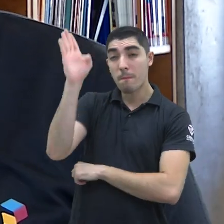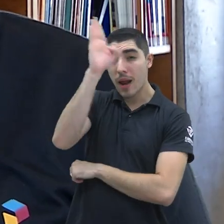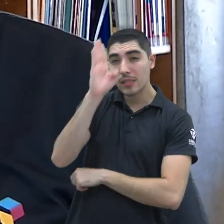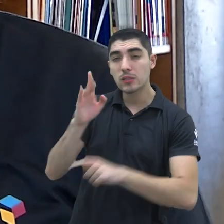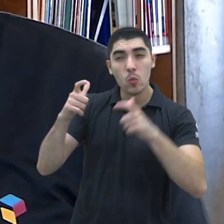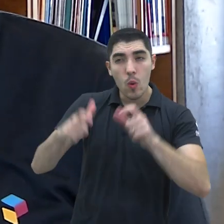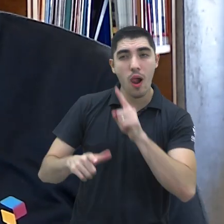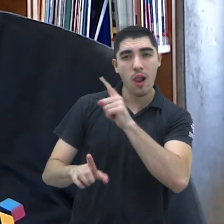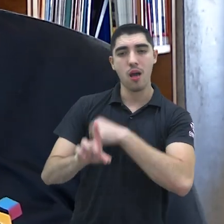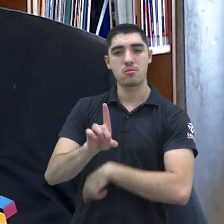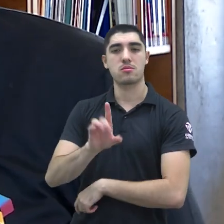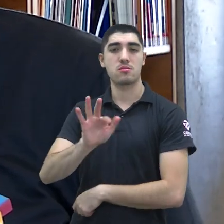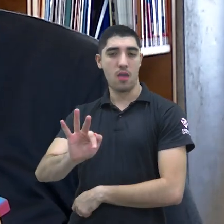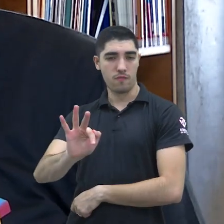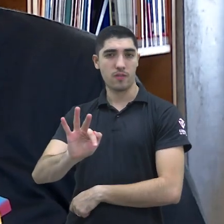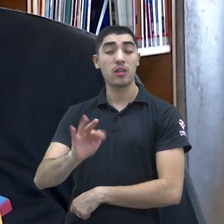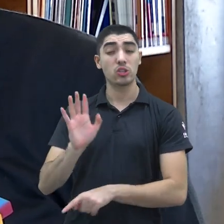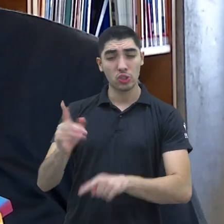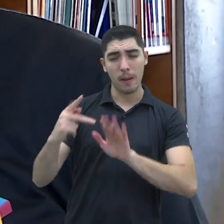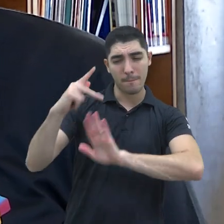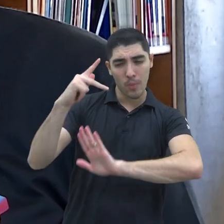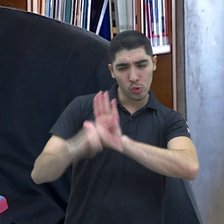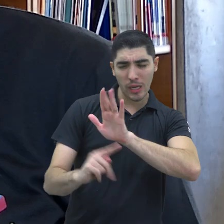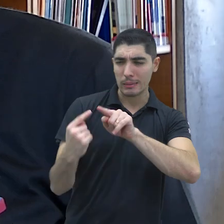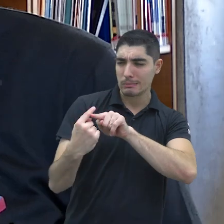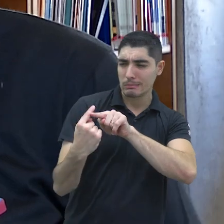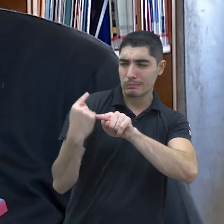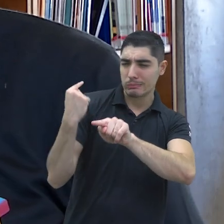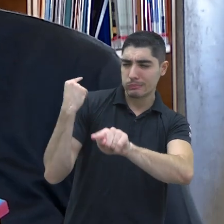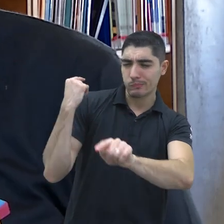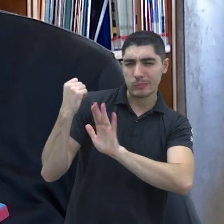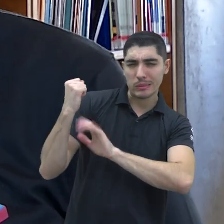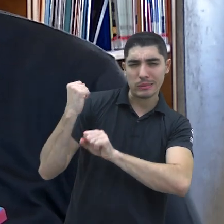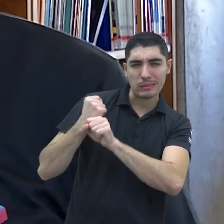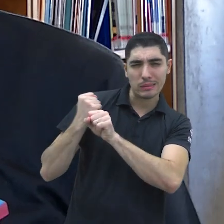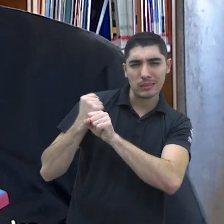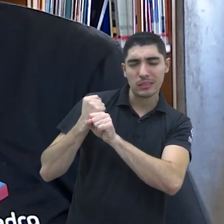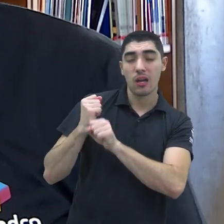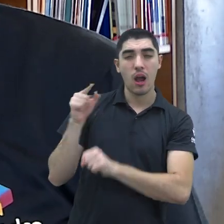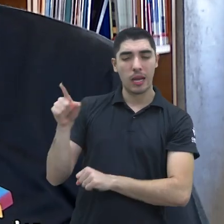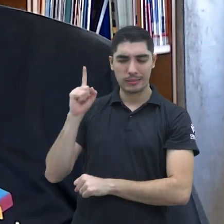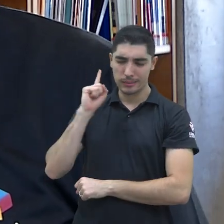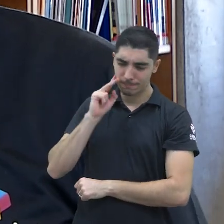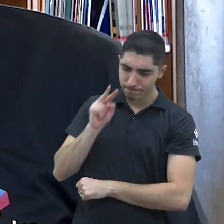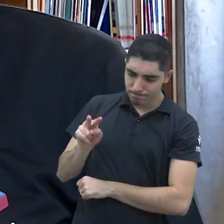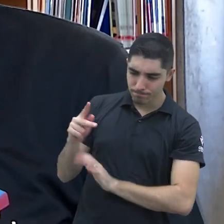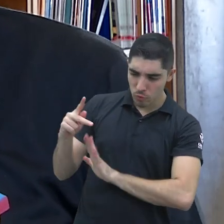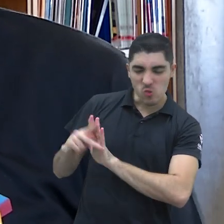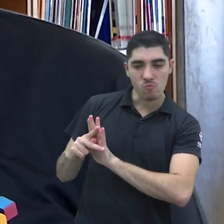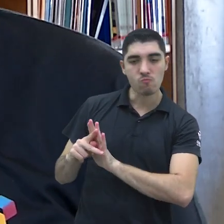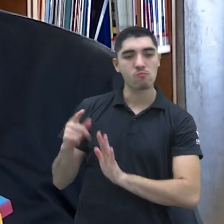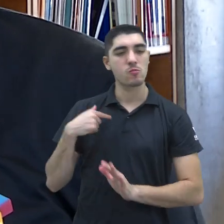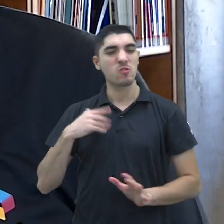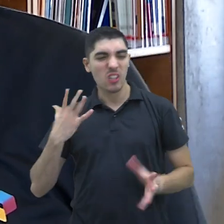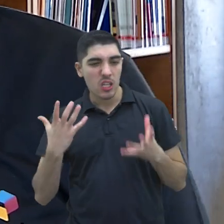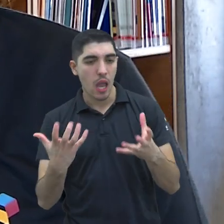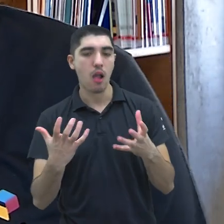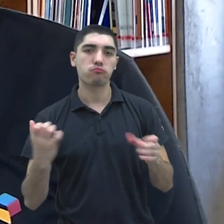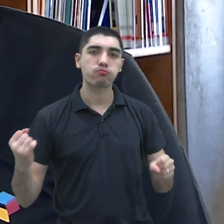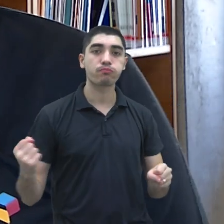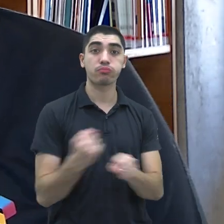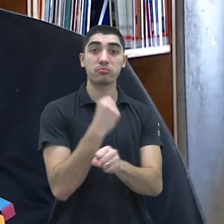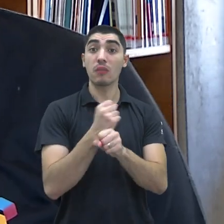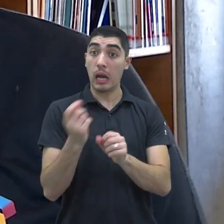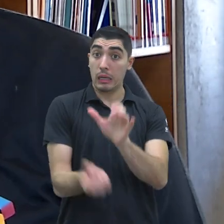do Brasil, para o coração do Brasil, que era um projeto já antigo, desde os primeiros anos da República. E ele promete isso e entrega